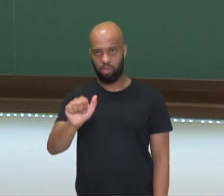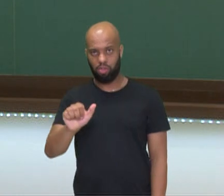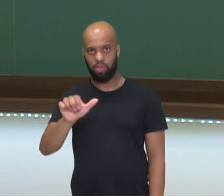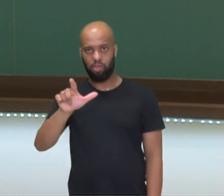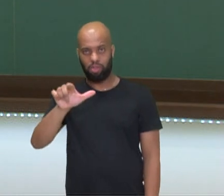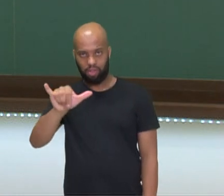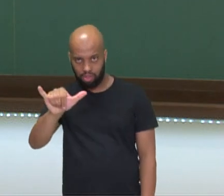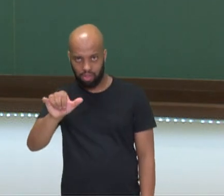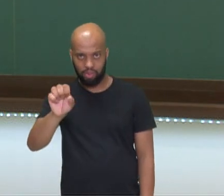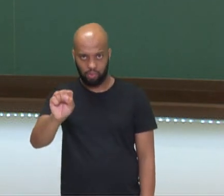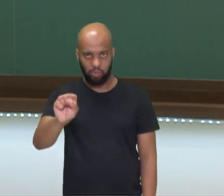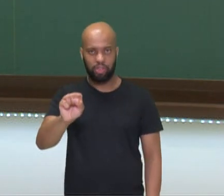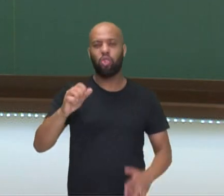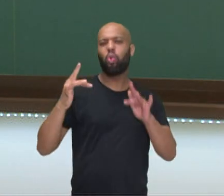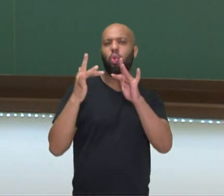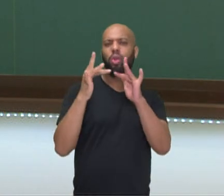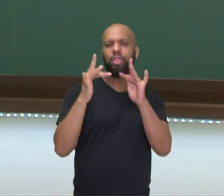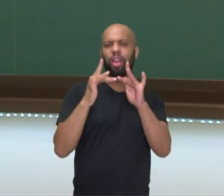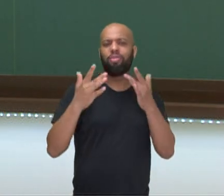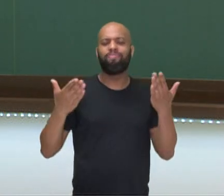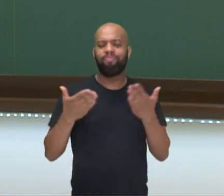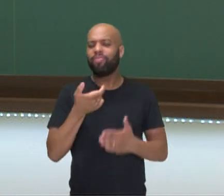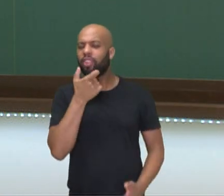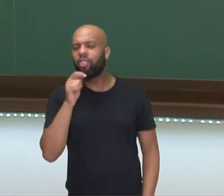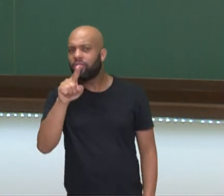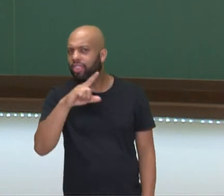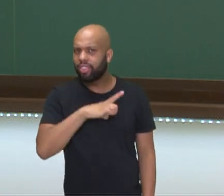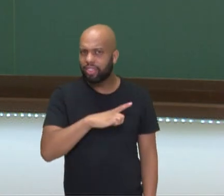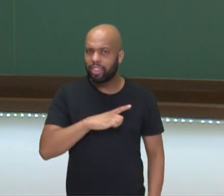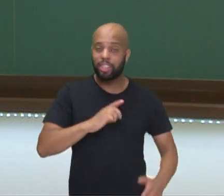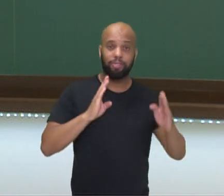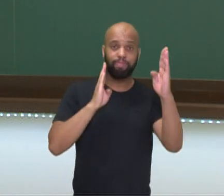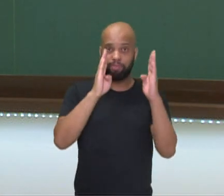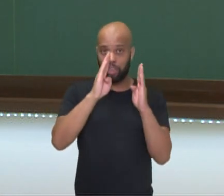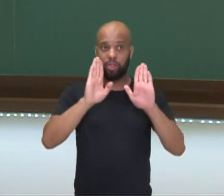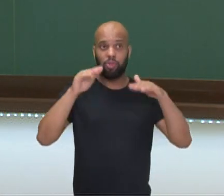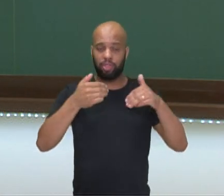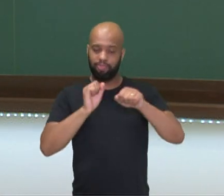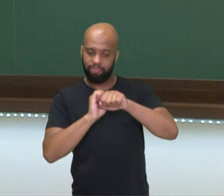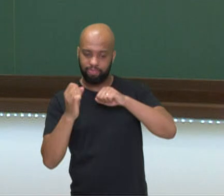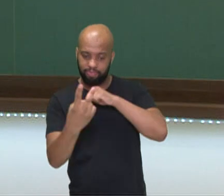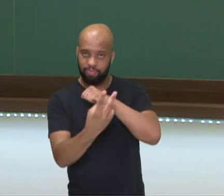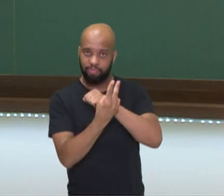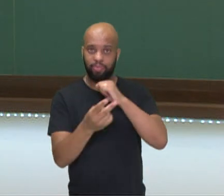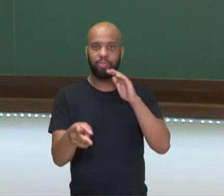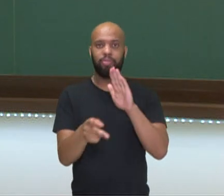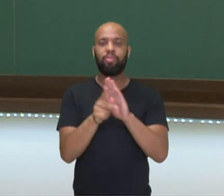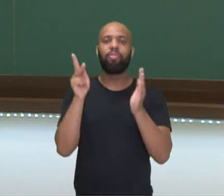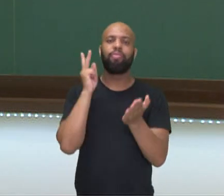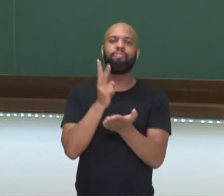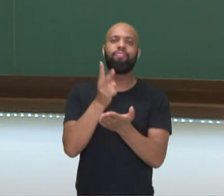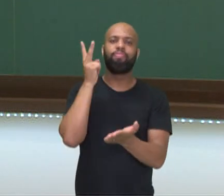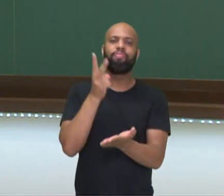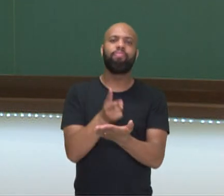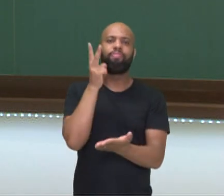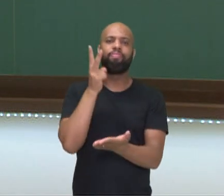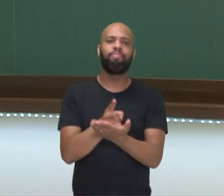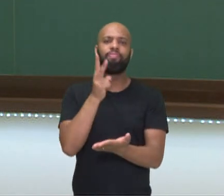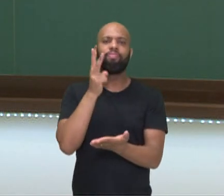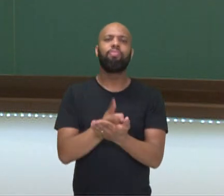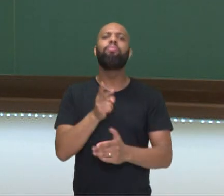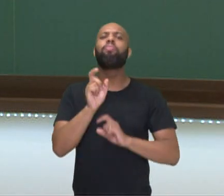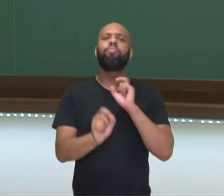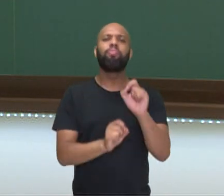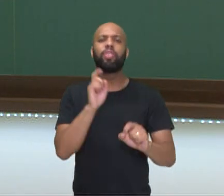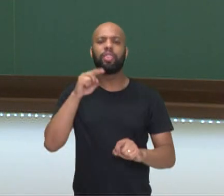inglês nesse período? Lembrando vocês que os advérbios de frequência sempre são aqueles advérbios